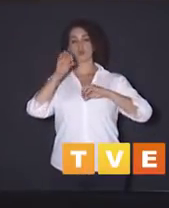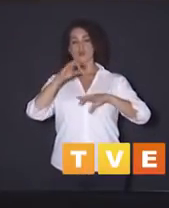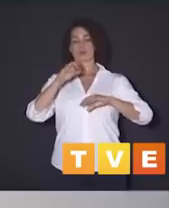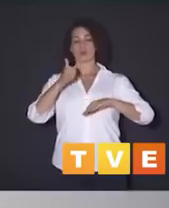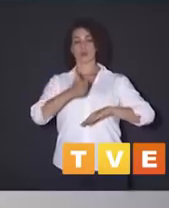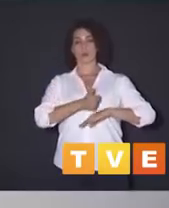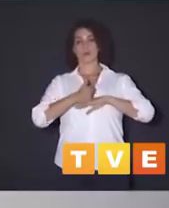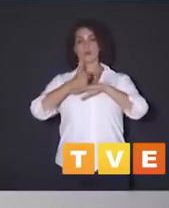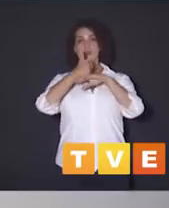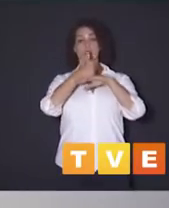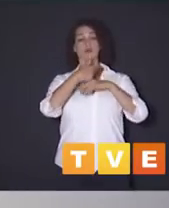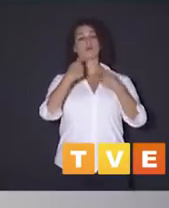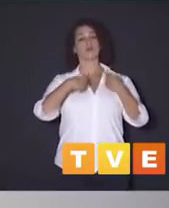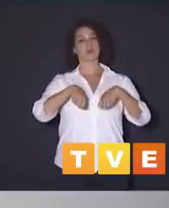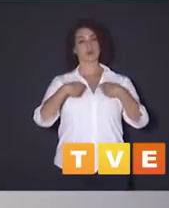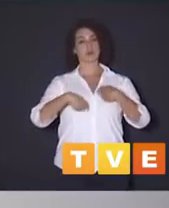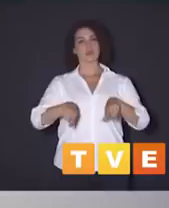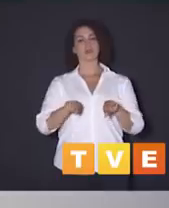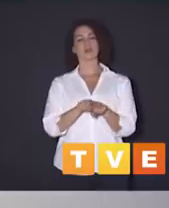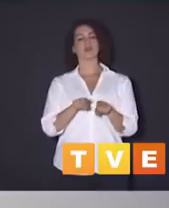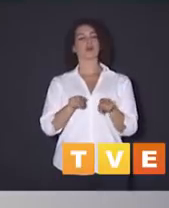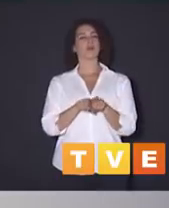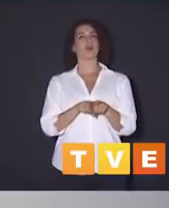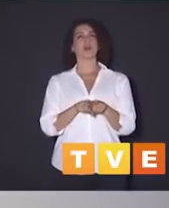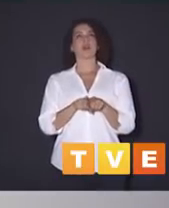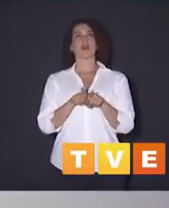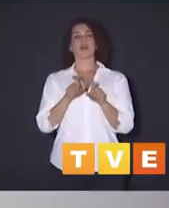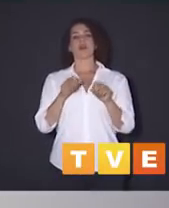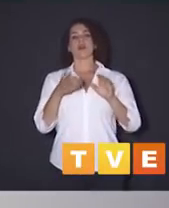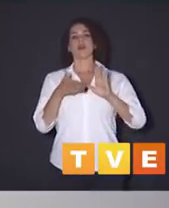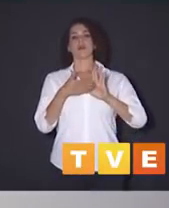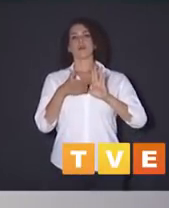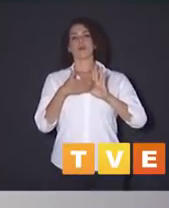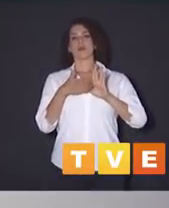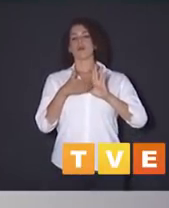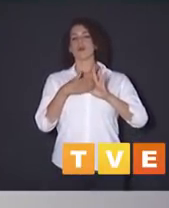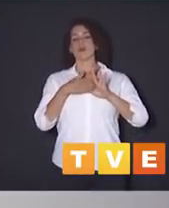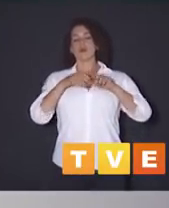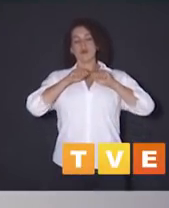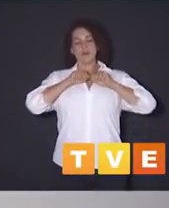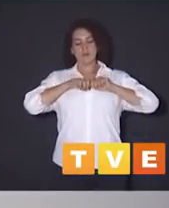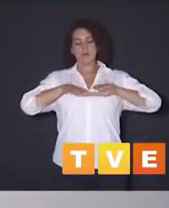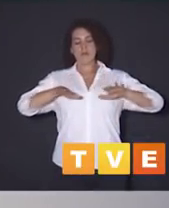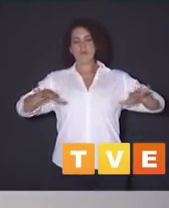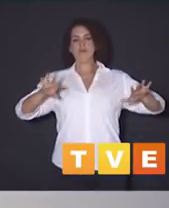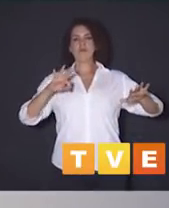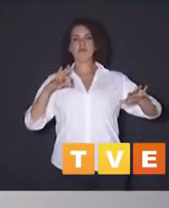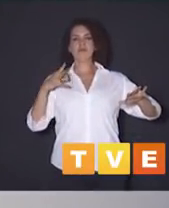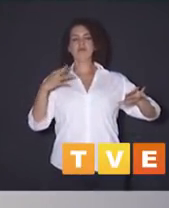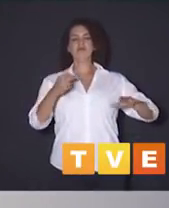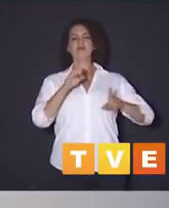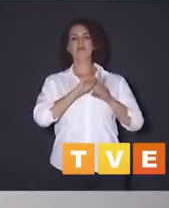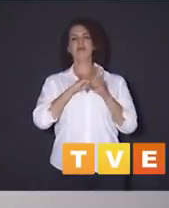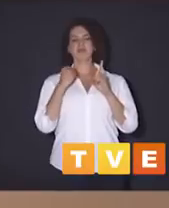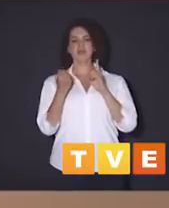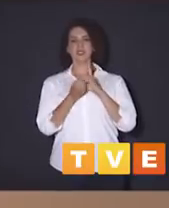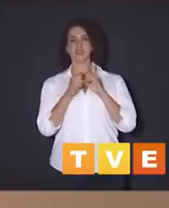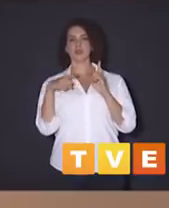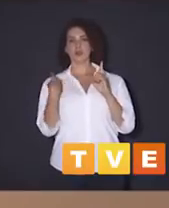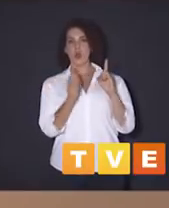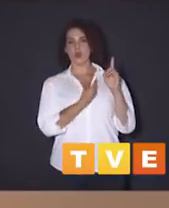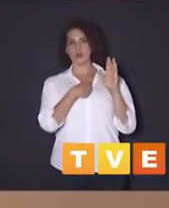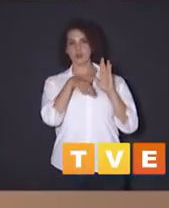profissional nós temos que ter como uma proposta disseminada por toda a sociedade no nosso programa